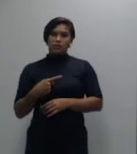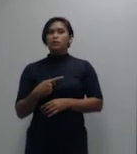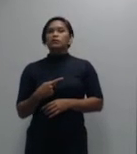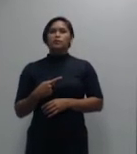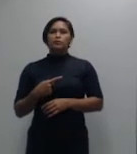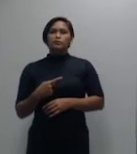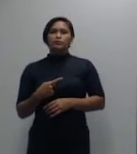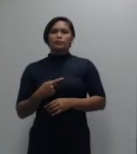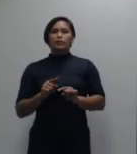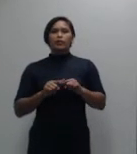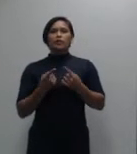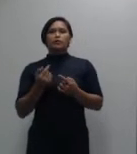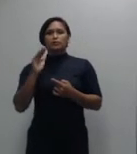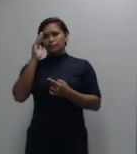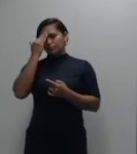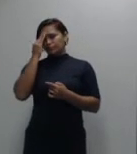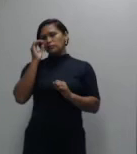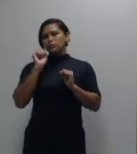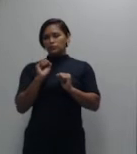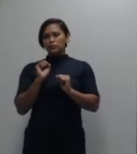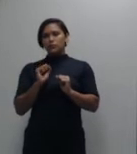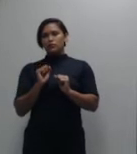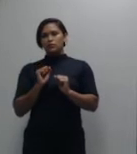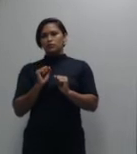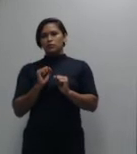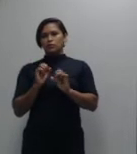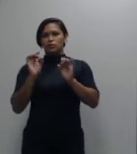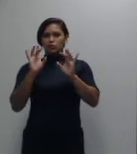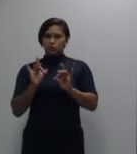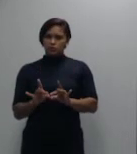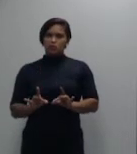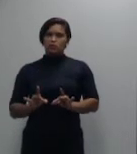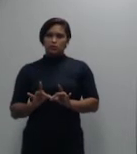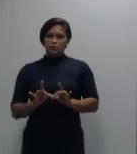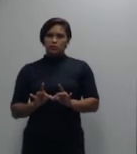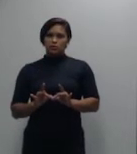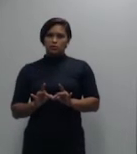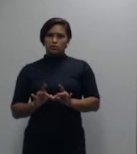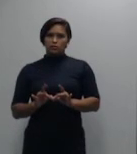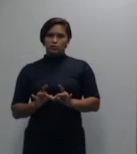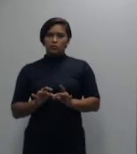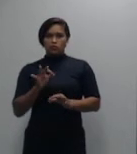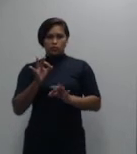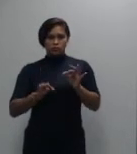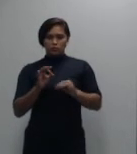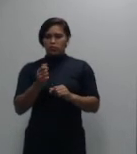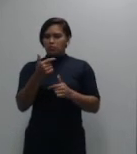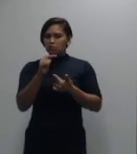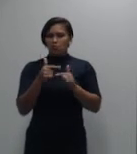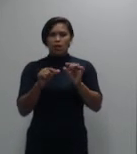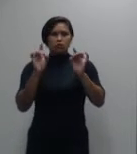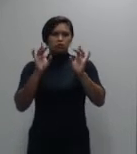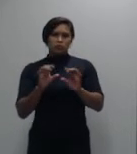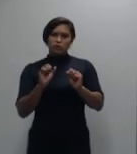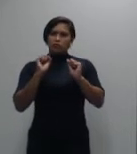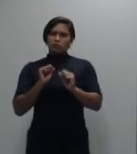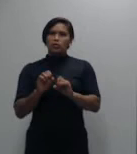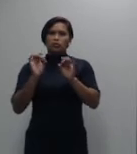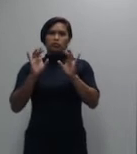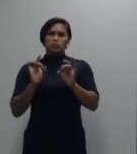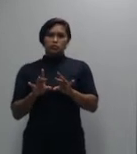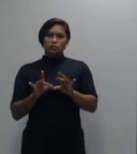eu não sei que não pode ser resolvido por isso é que está aqui dos demais colegas não disse